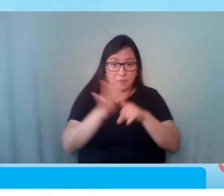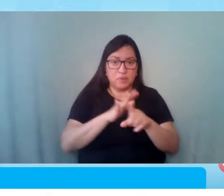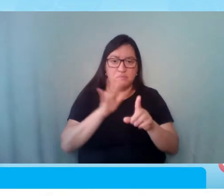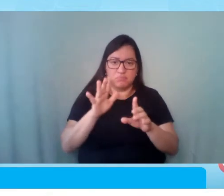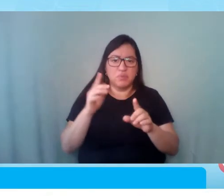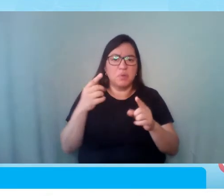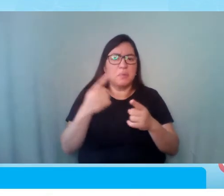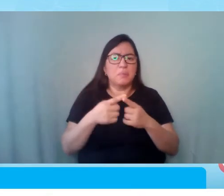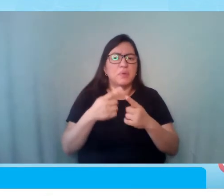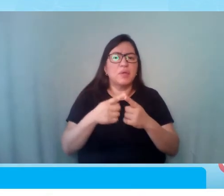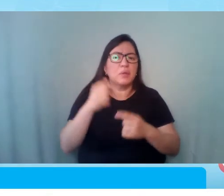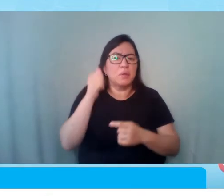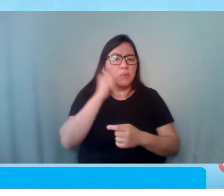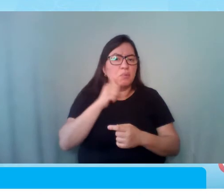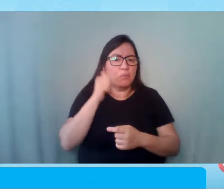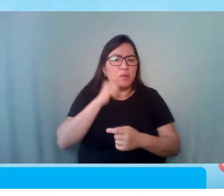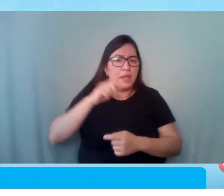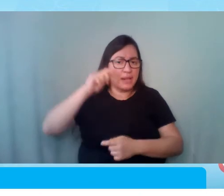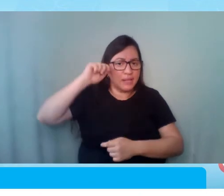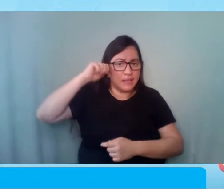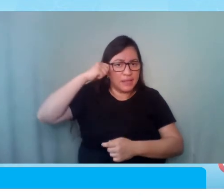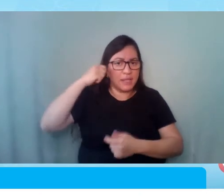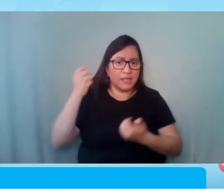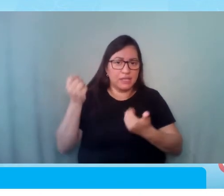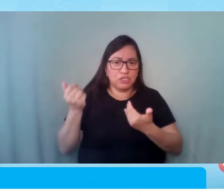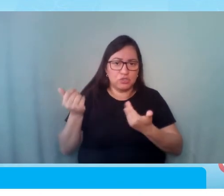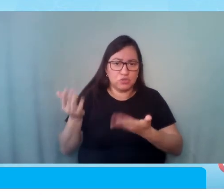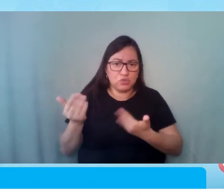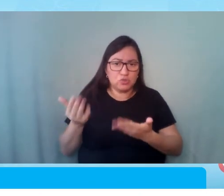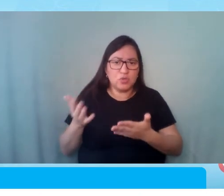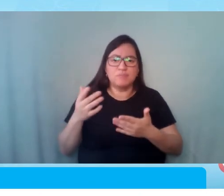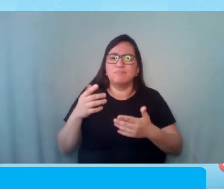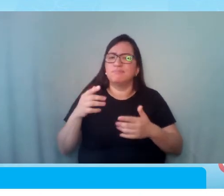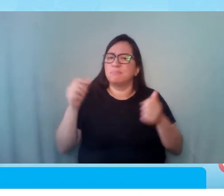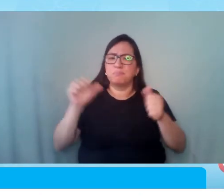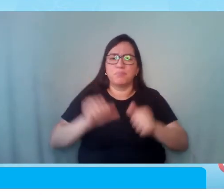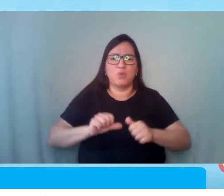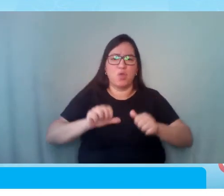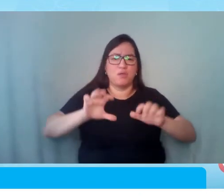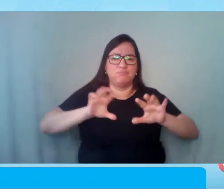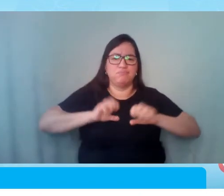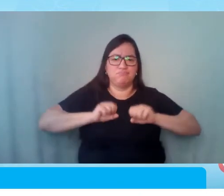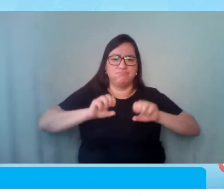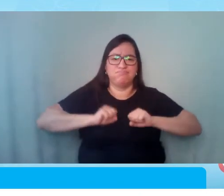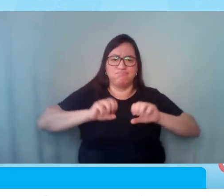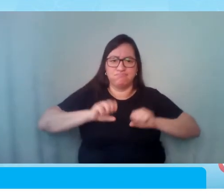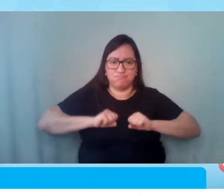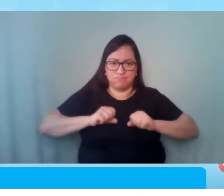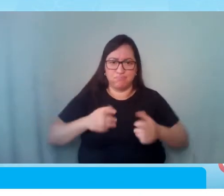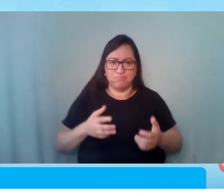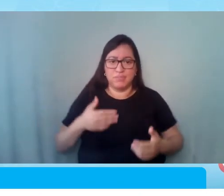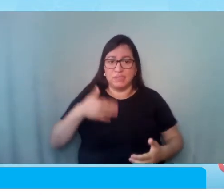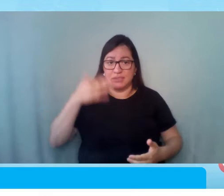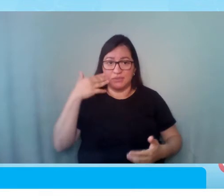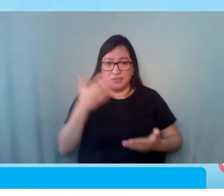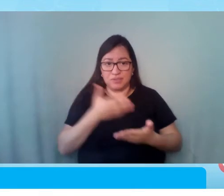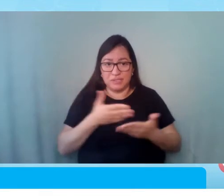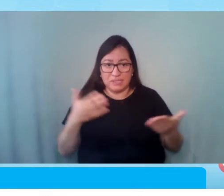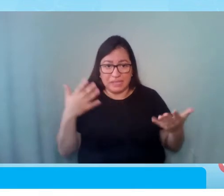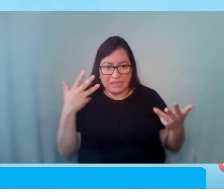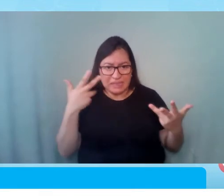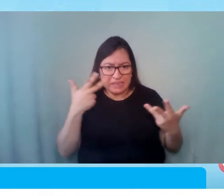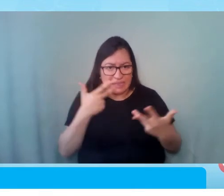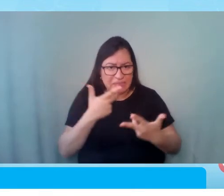mais infectadas? Obrigada, Márlio. O Márlio é sensacional, ele já colocou a pergunta dela. E Maria Helena, você é linda, viu?